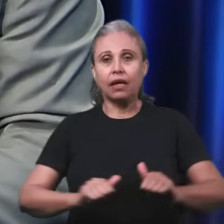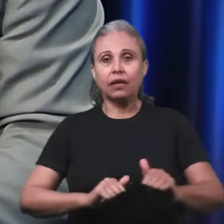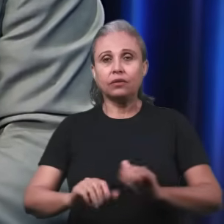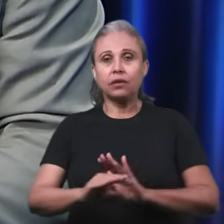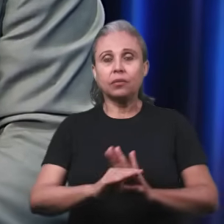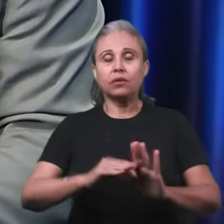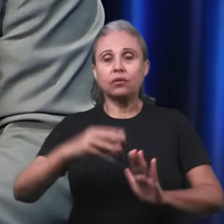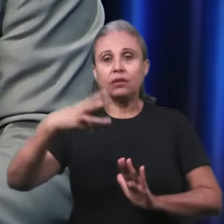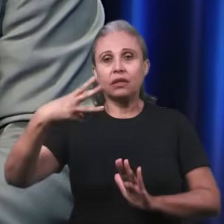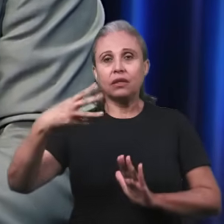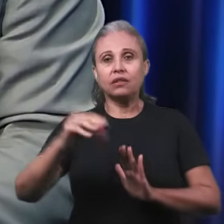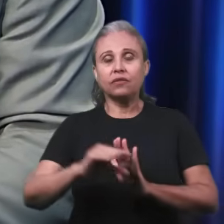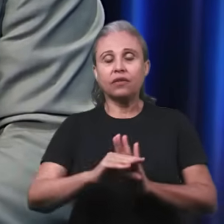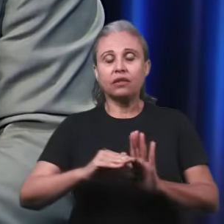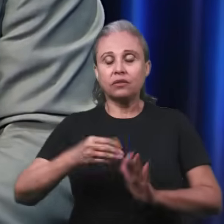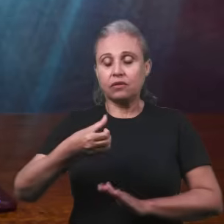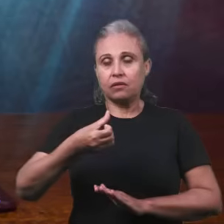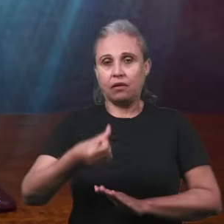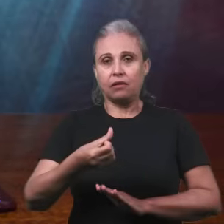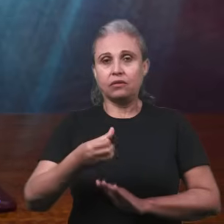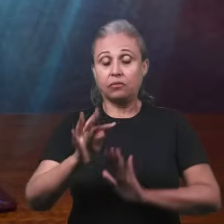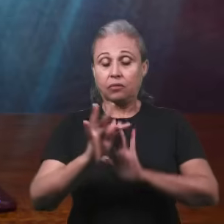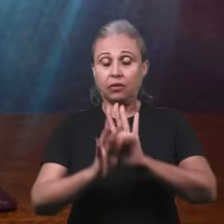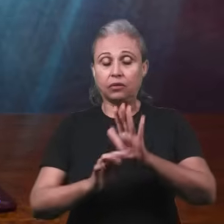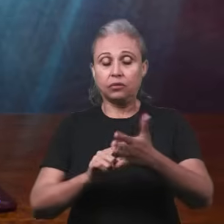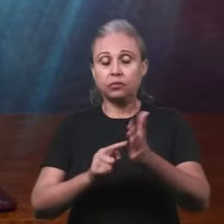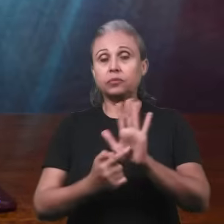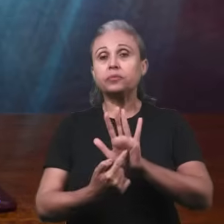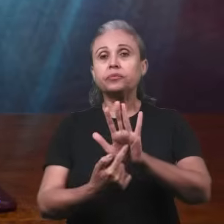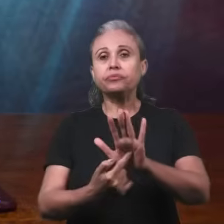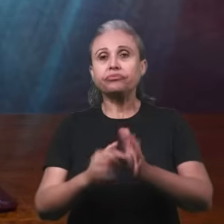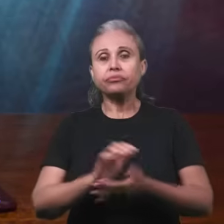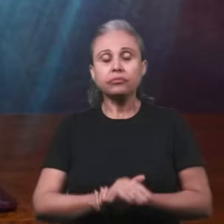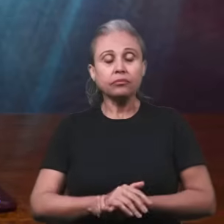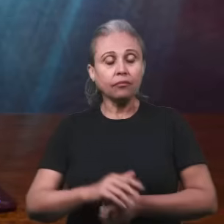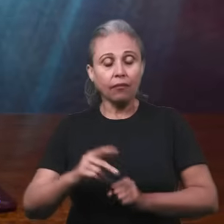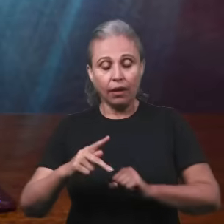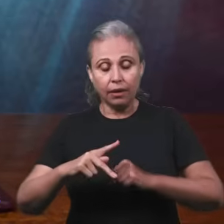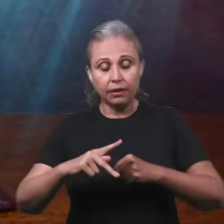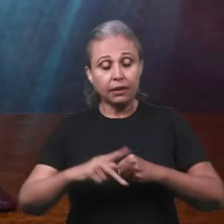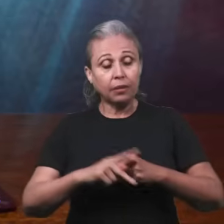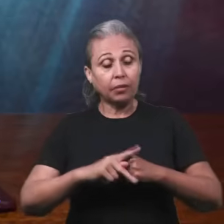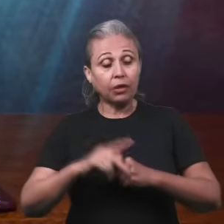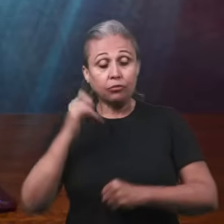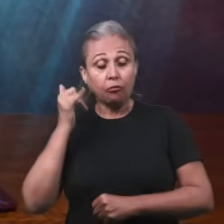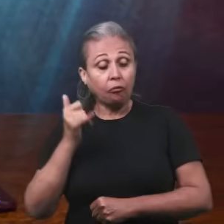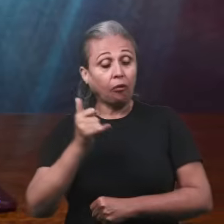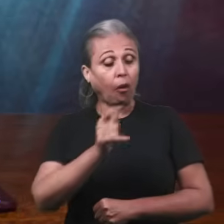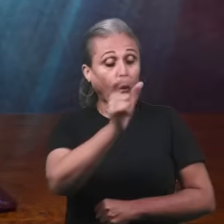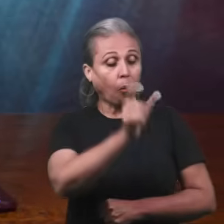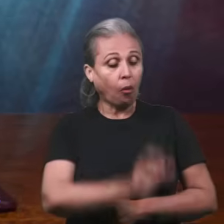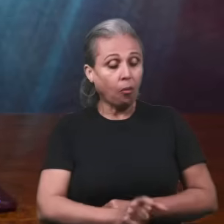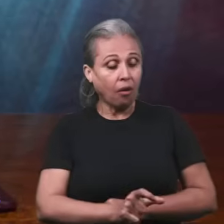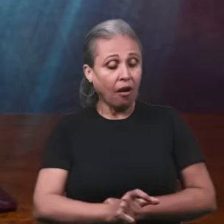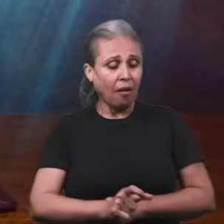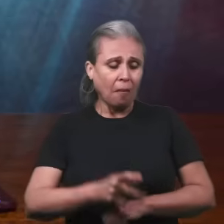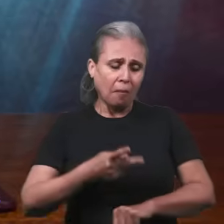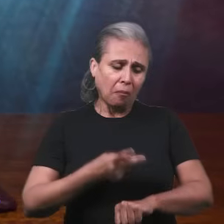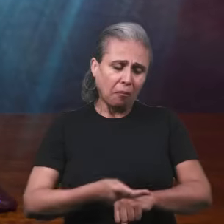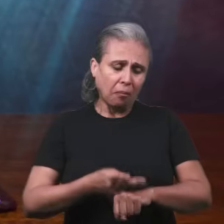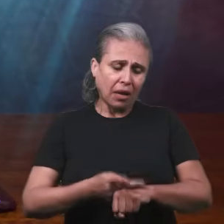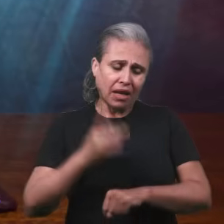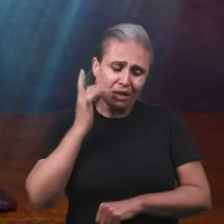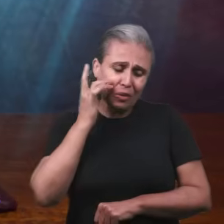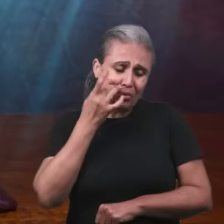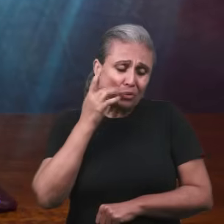3, versículo 6, que diz assim: E disse Pedro: Não tenho prata nem